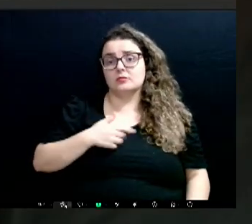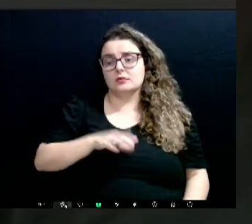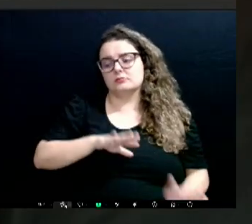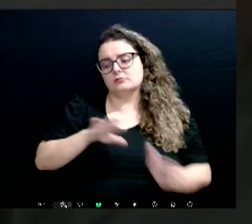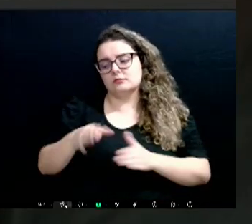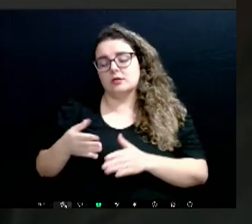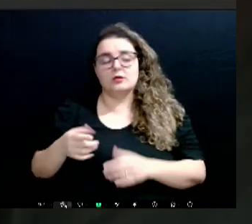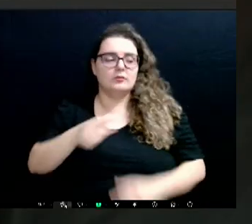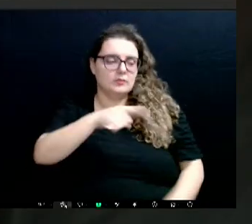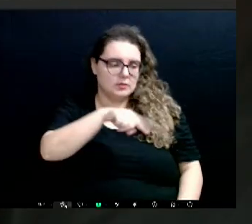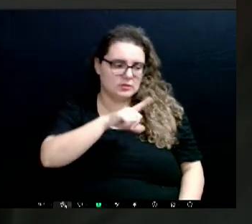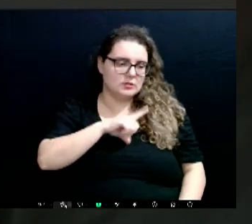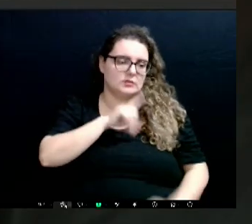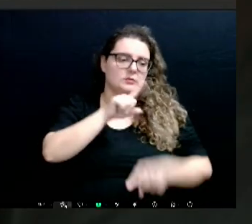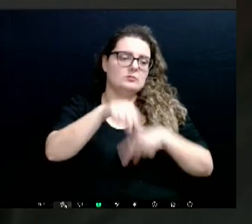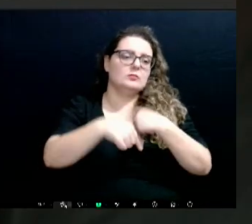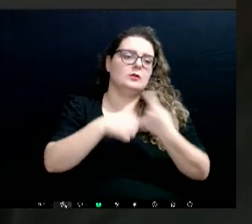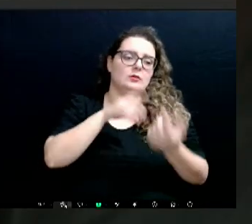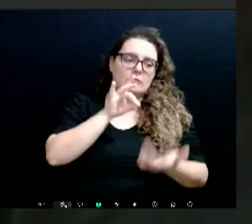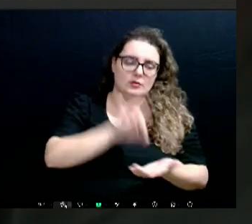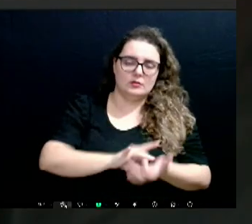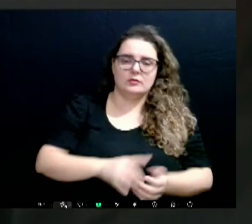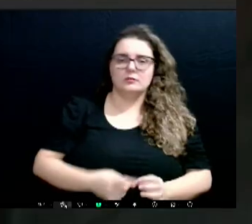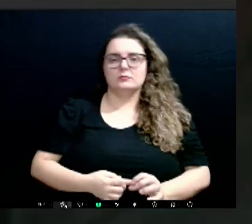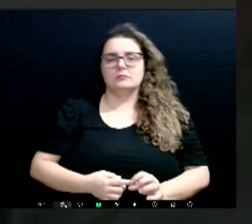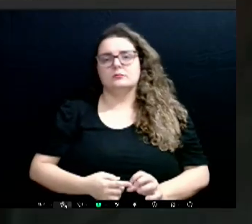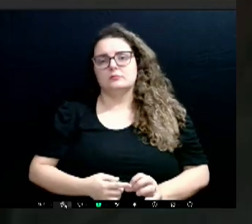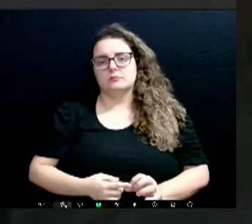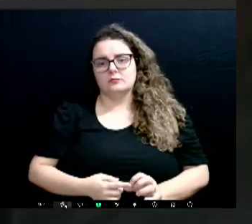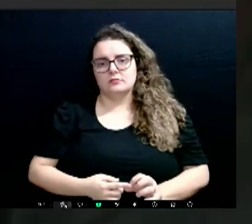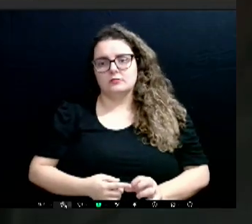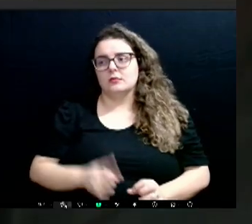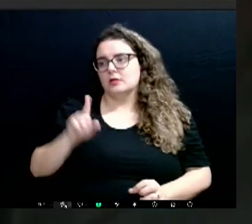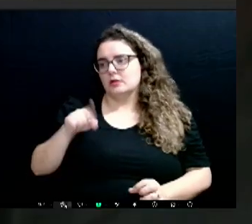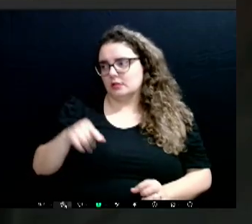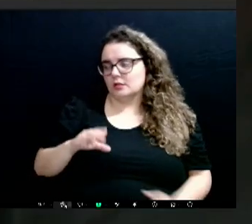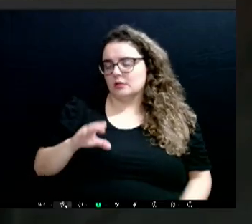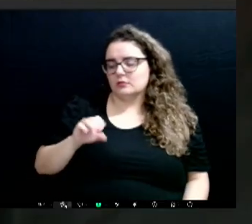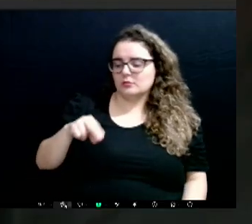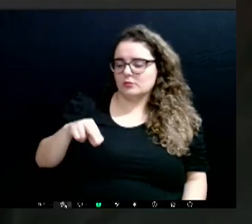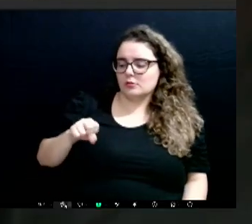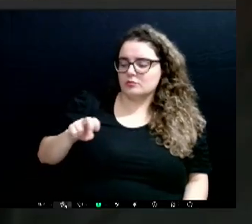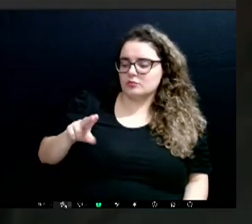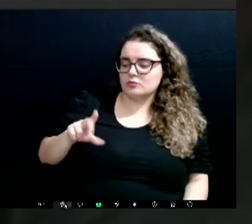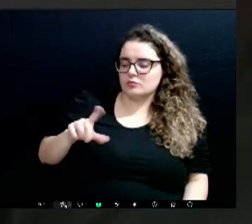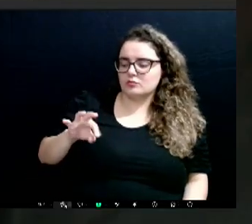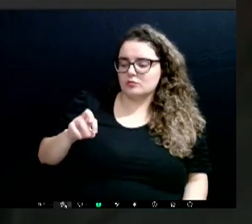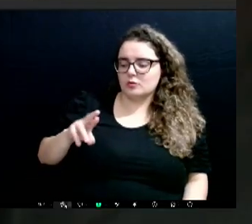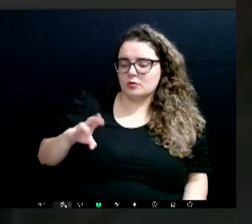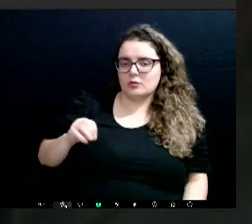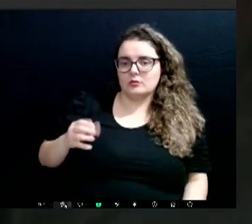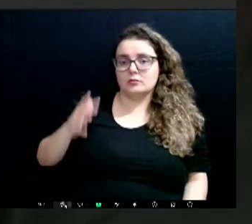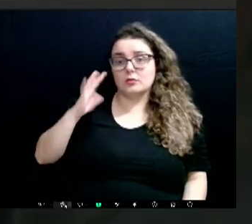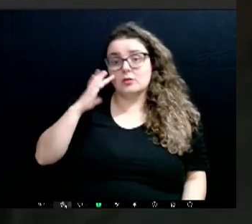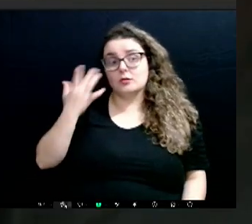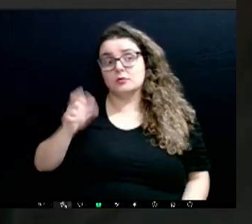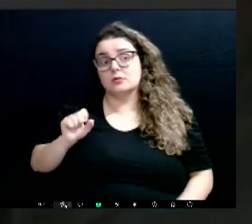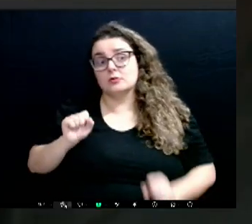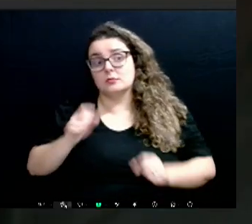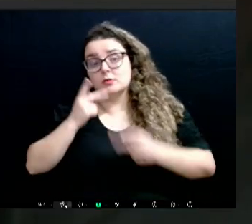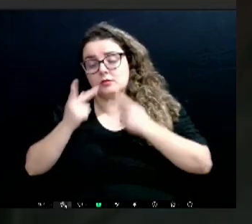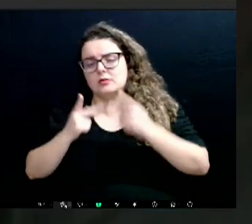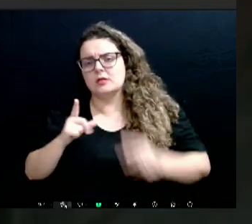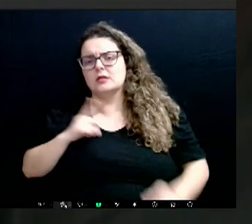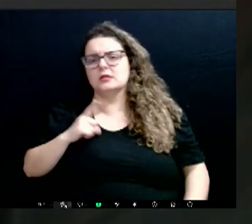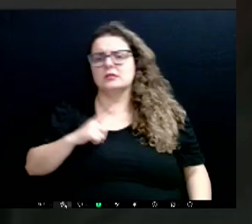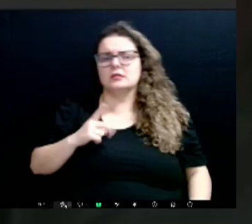outra realidade, né, que é a realidade do consultório. Então, assim, não sei se vocês podem falar, mas tem muita